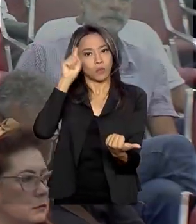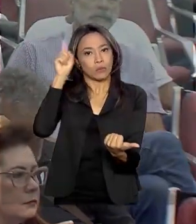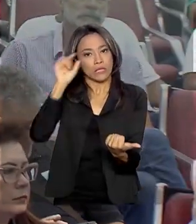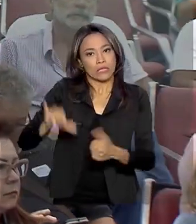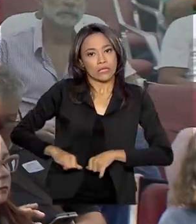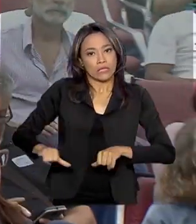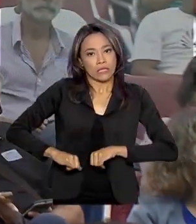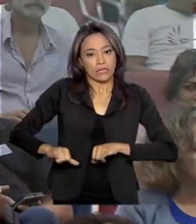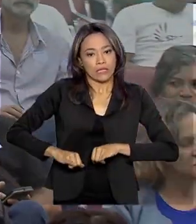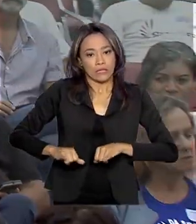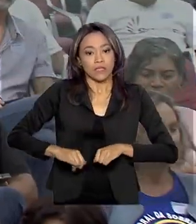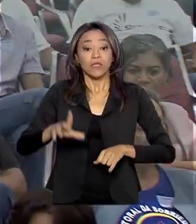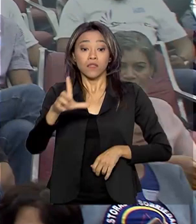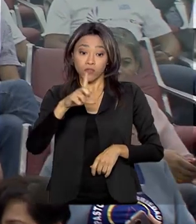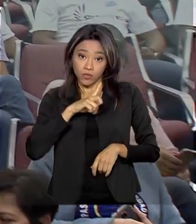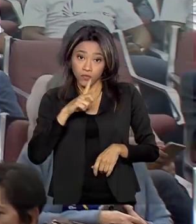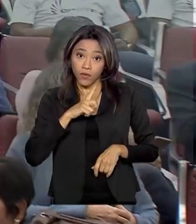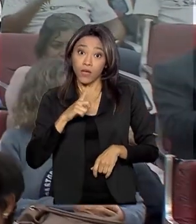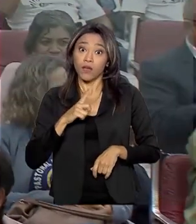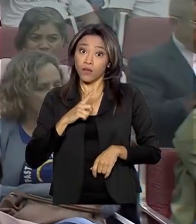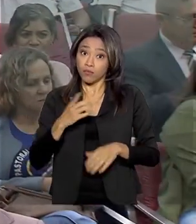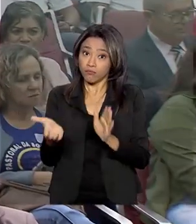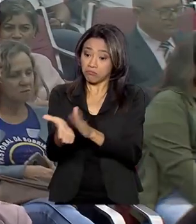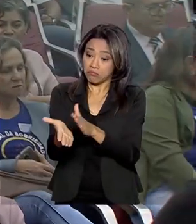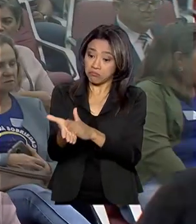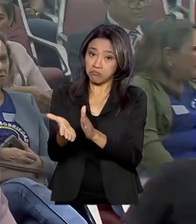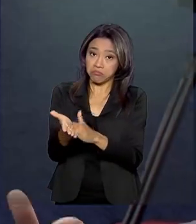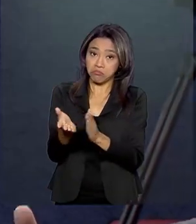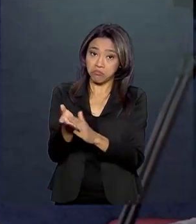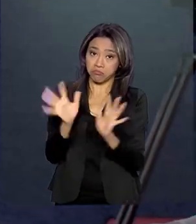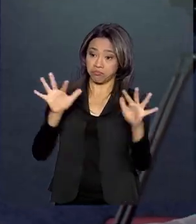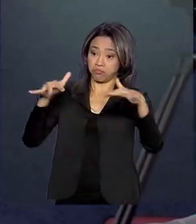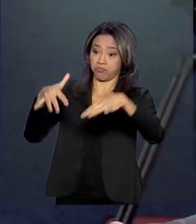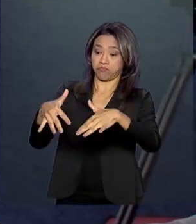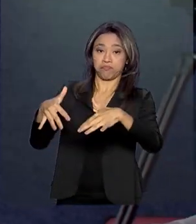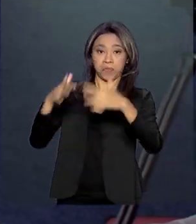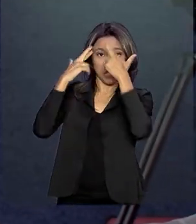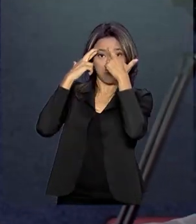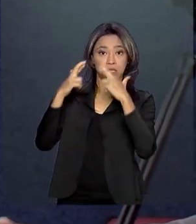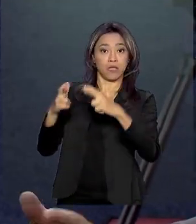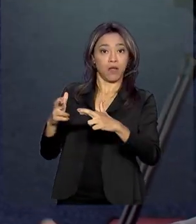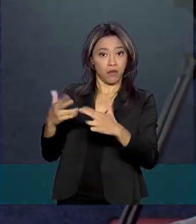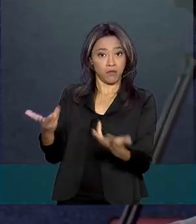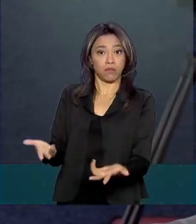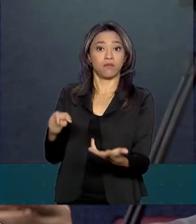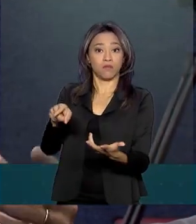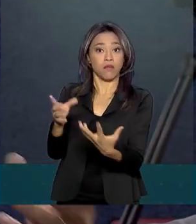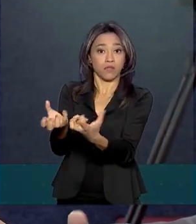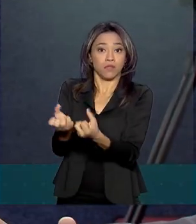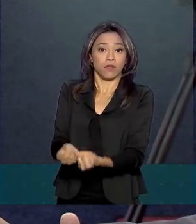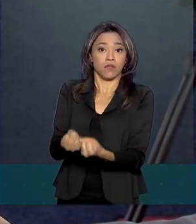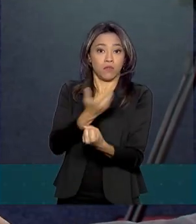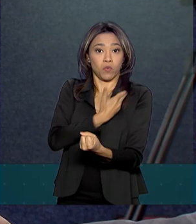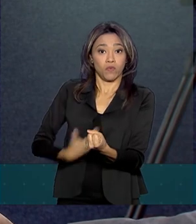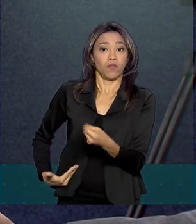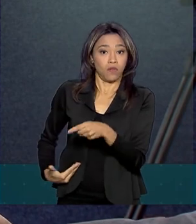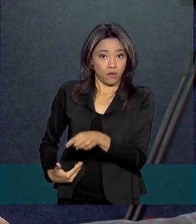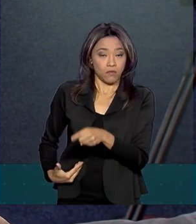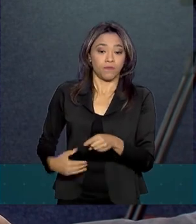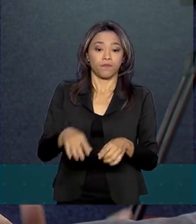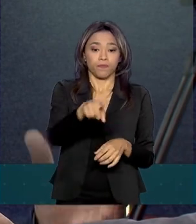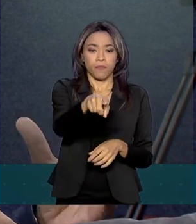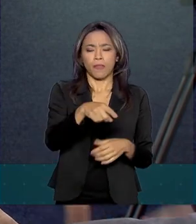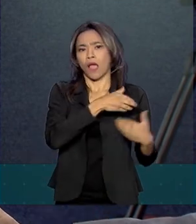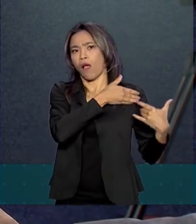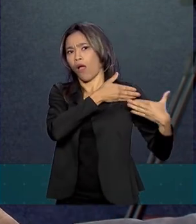esses grupos tiveram o trabalho reconhecido pelo Ministério da Cidadania. São grupos que vêm realizando um trabalho extremamente importante ao